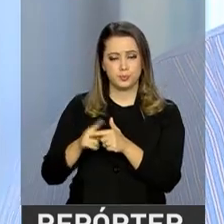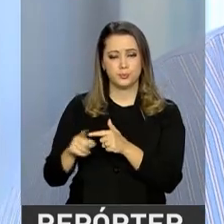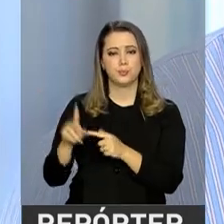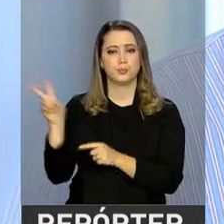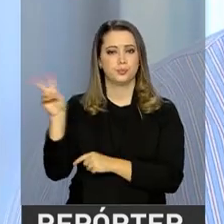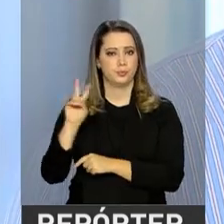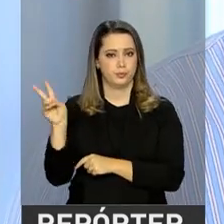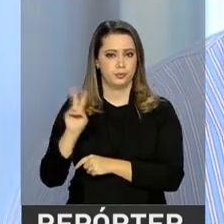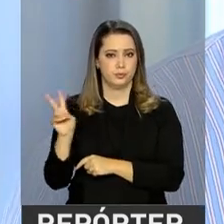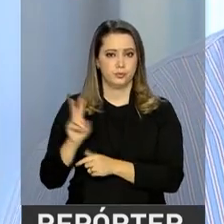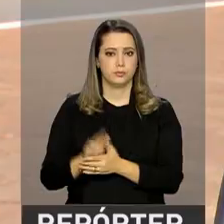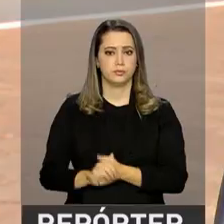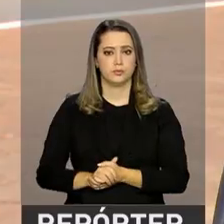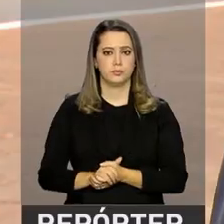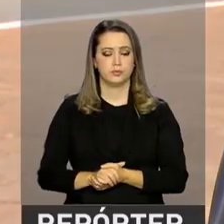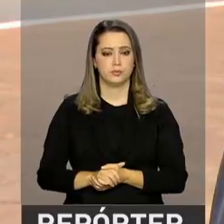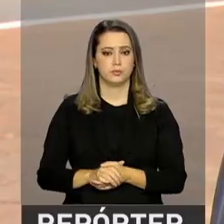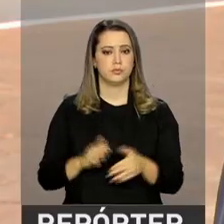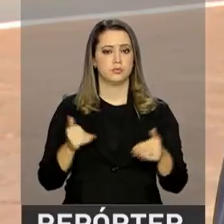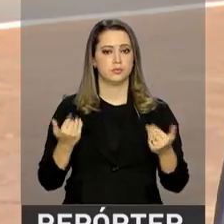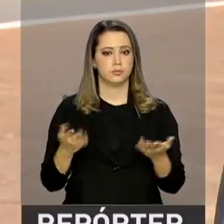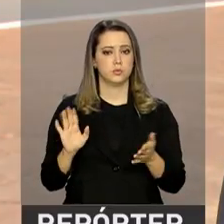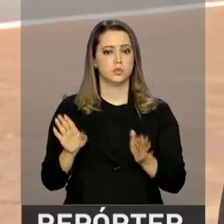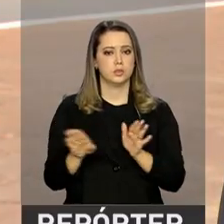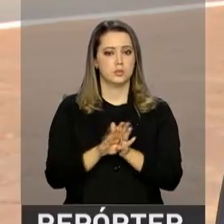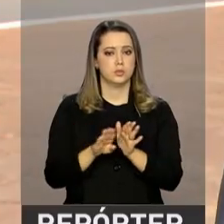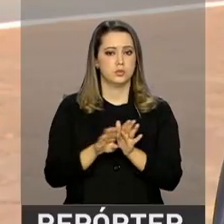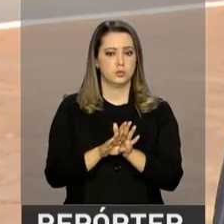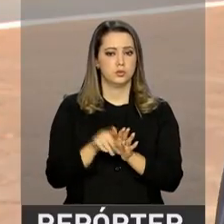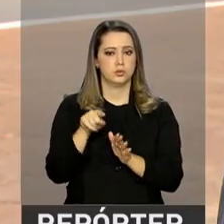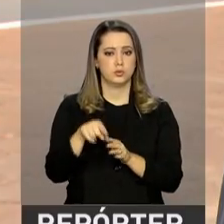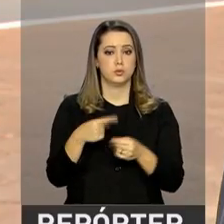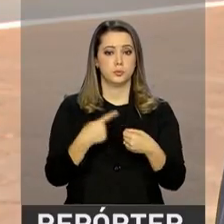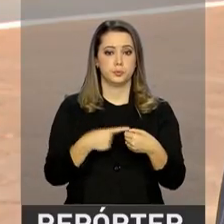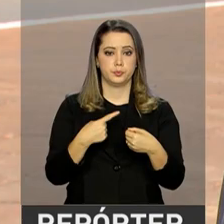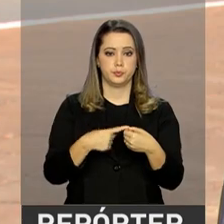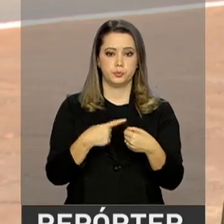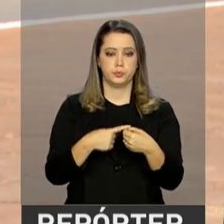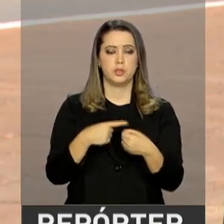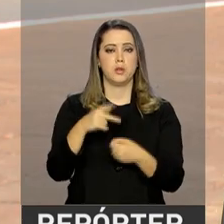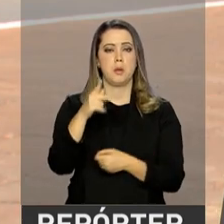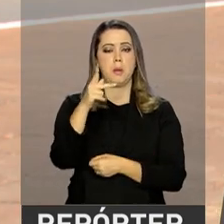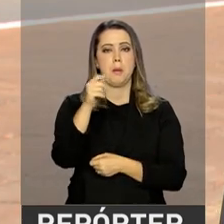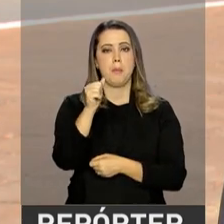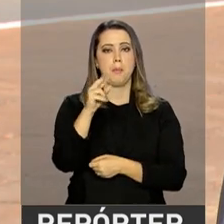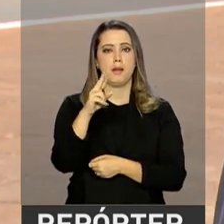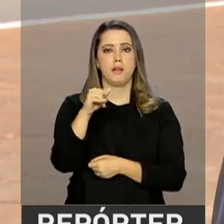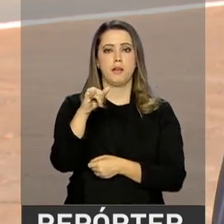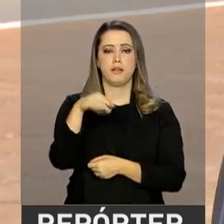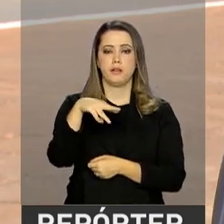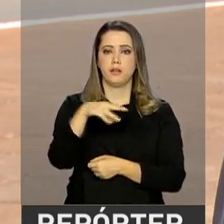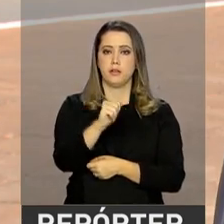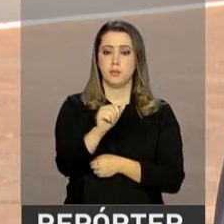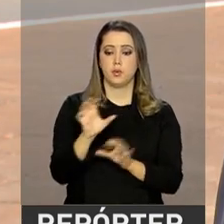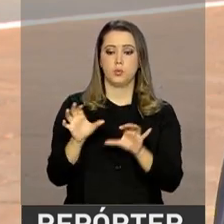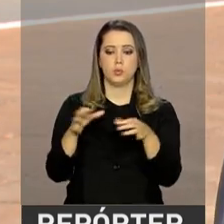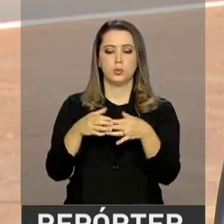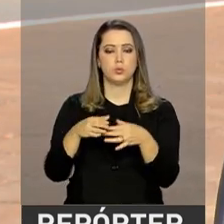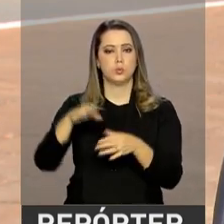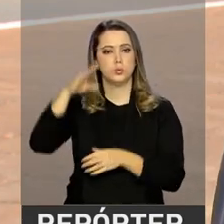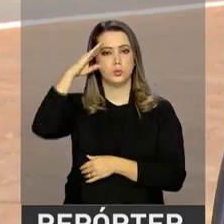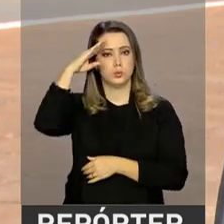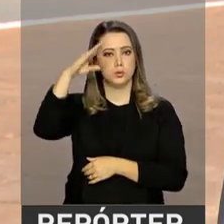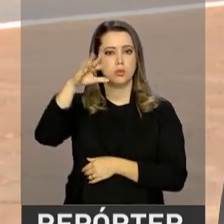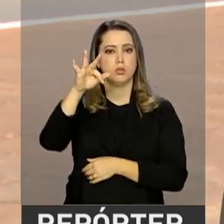que nós temos hoje na nossa fronteira. Também já chegaram a Pacaraima, cidade brasileira que fica na fronteira com a Venezuela, equipes da